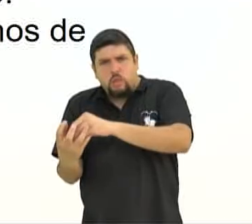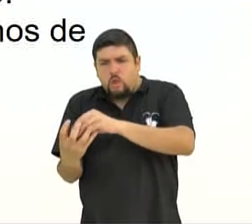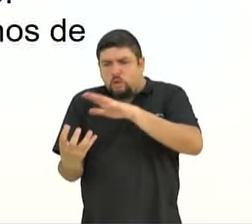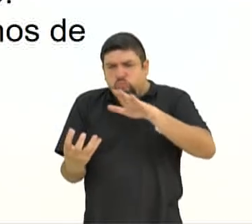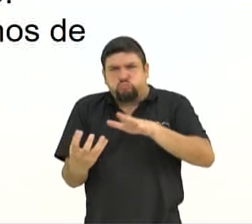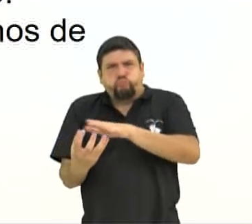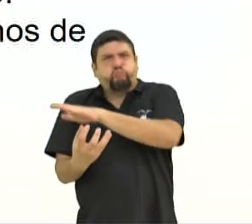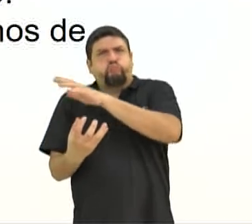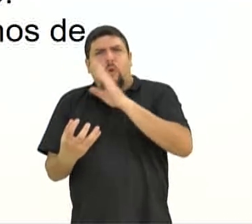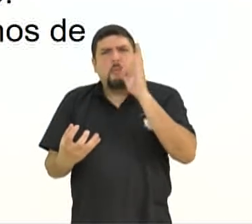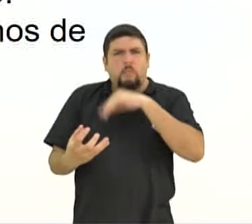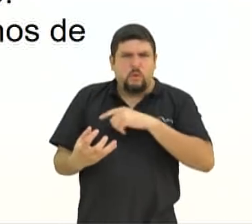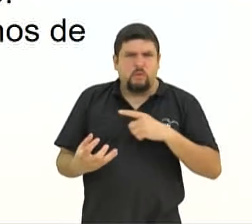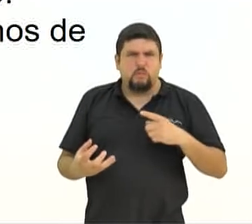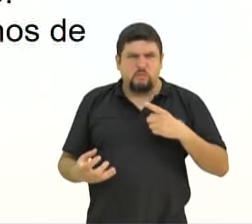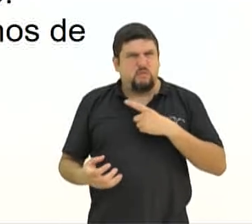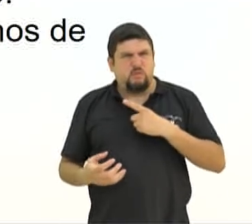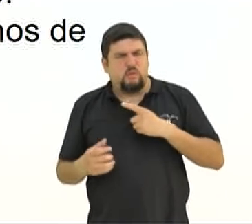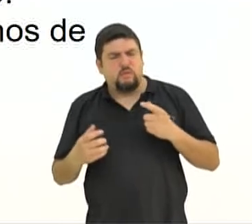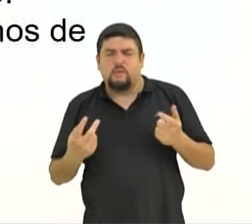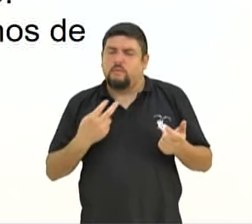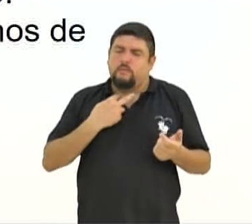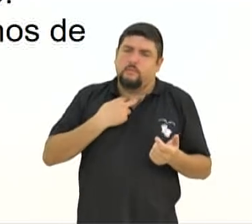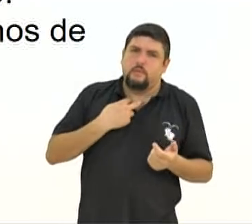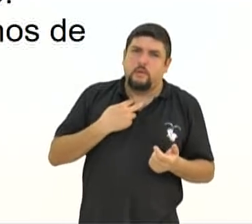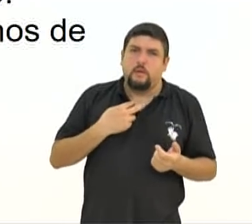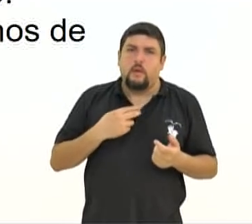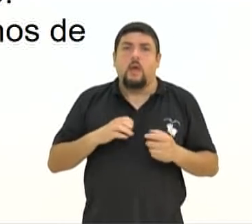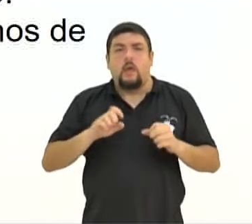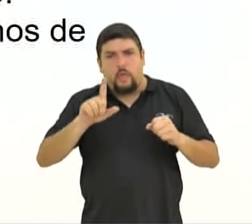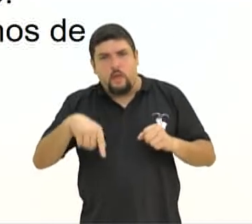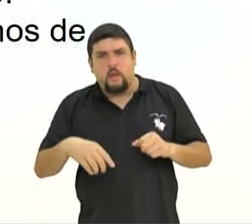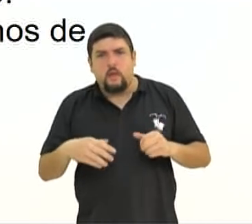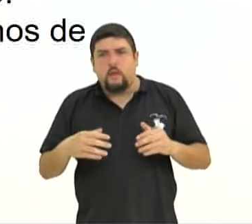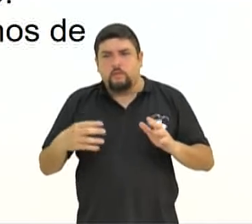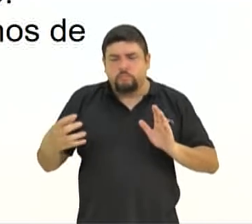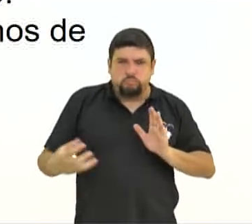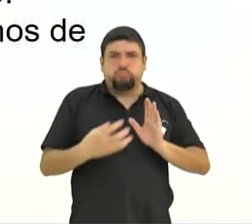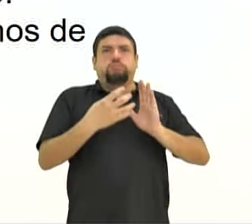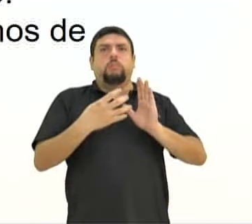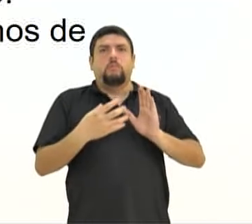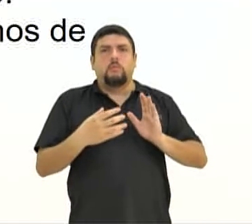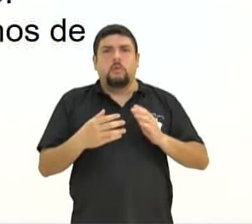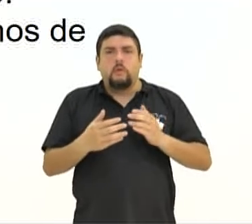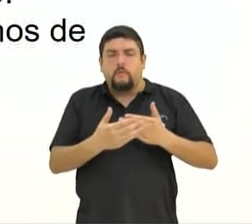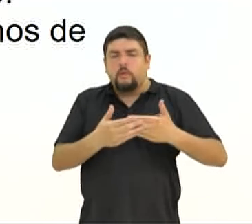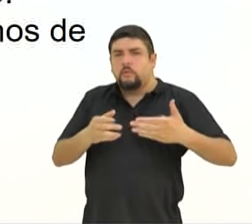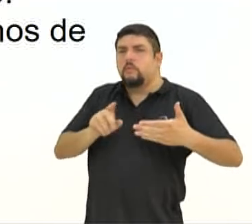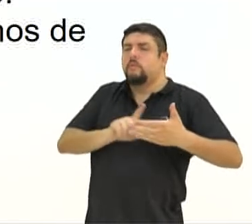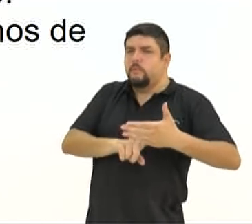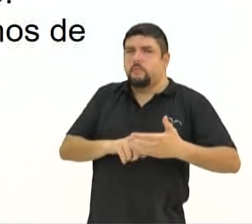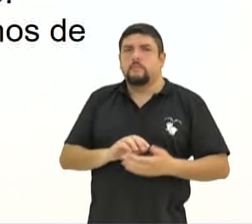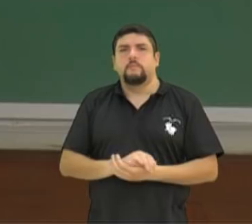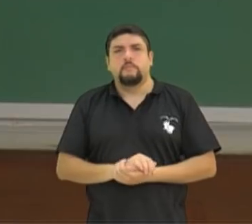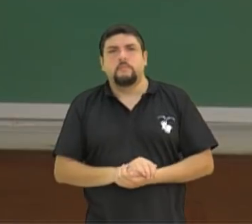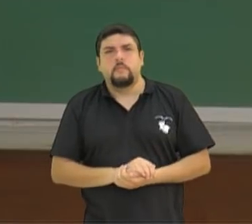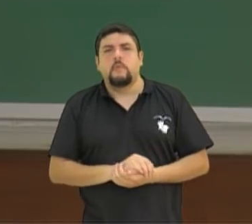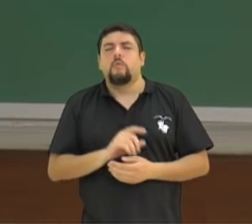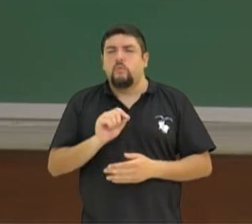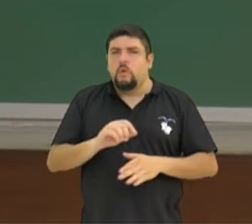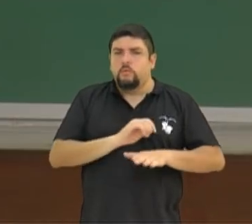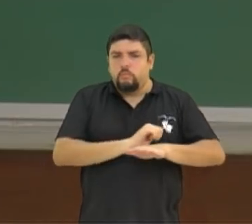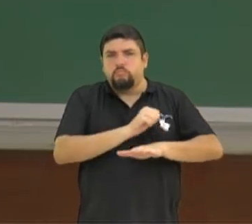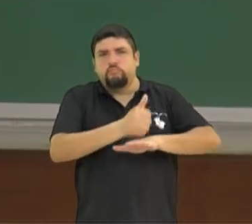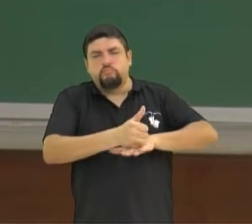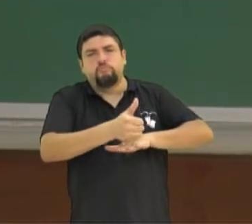misturam nessa mesma frase, né? Mas a figura de linguagem predominante nela é a metonímia, certo?